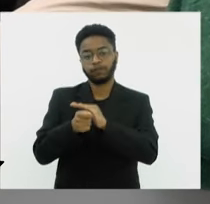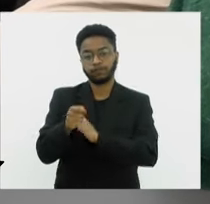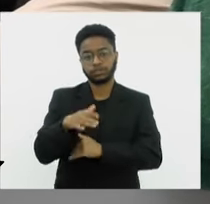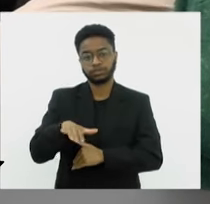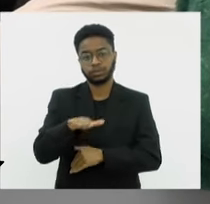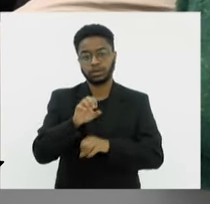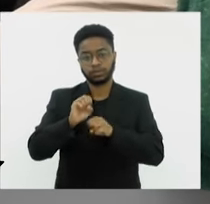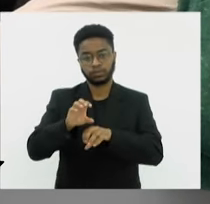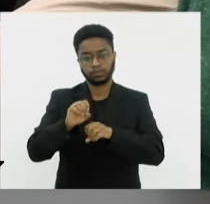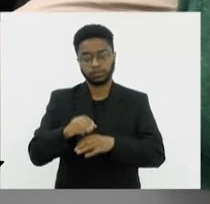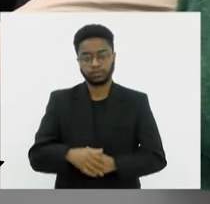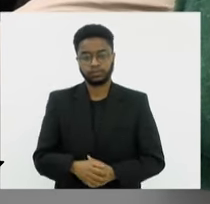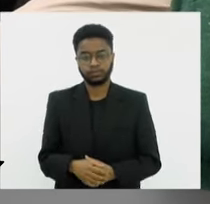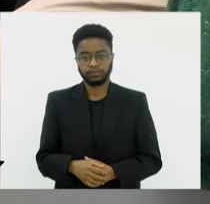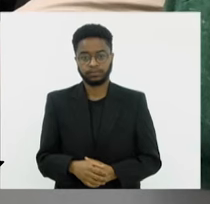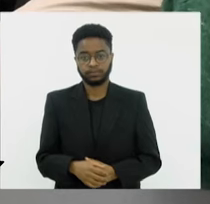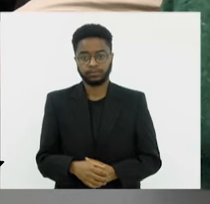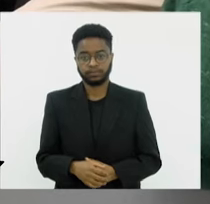educação.